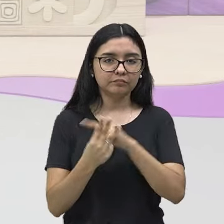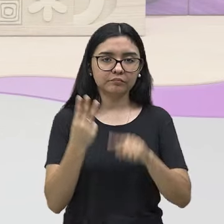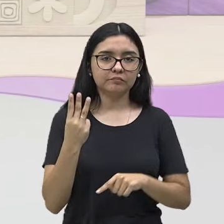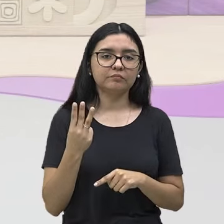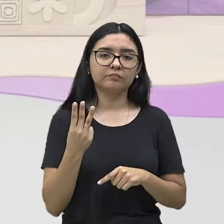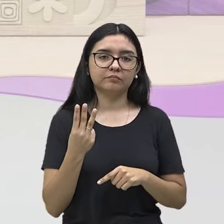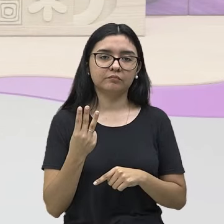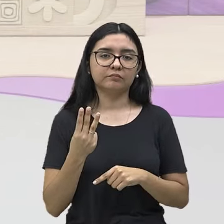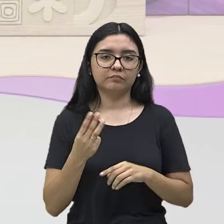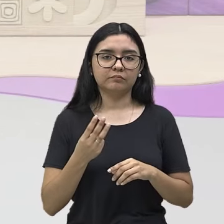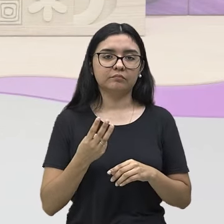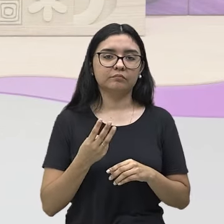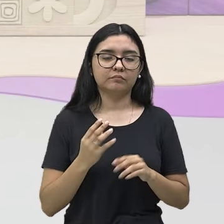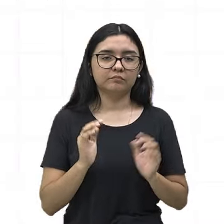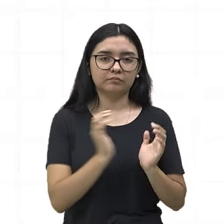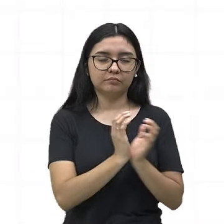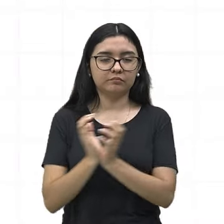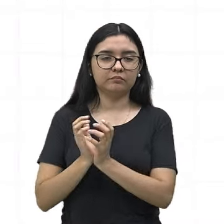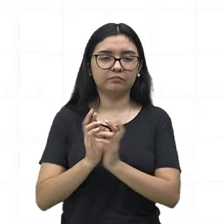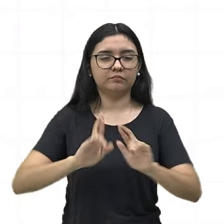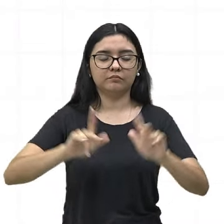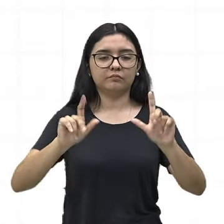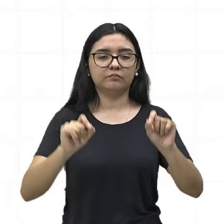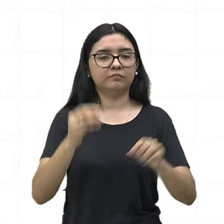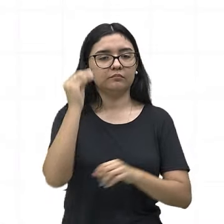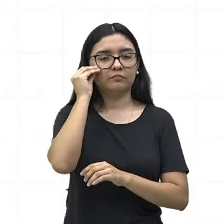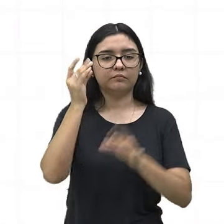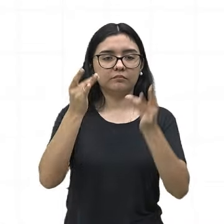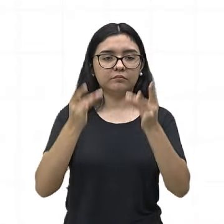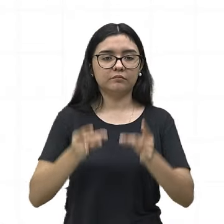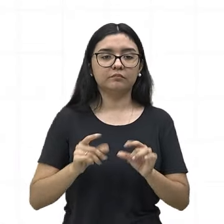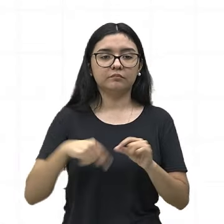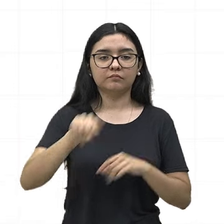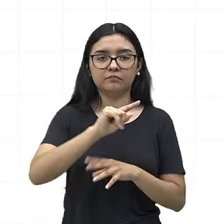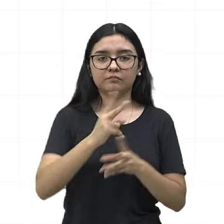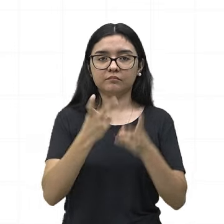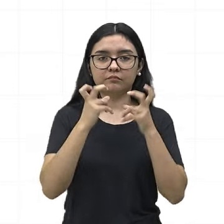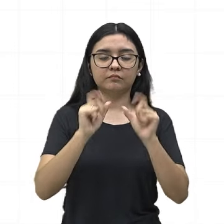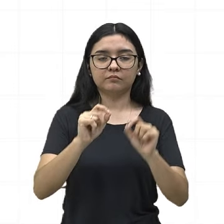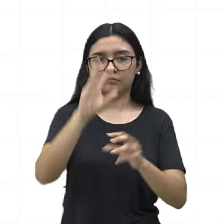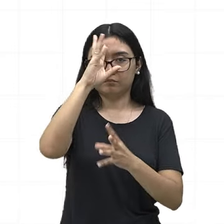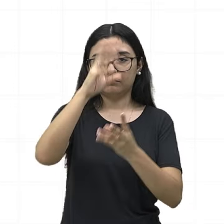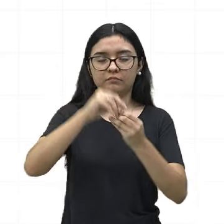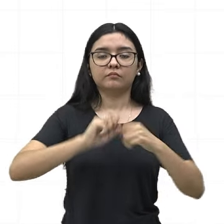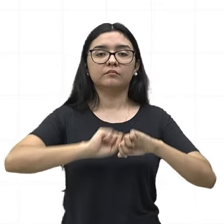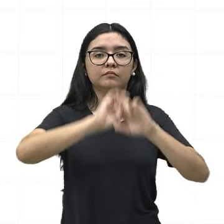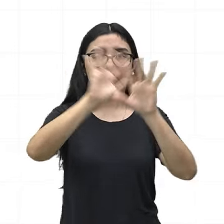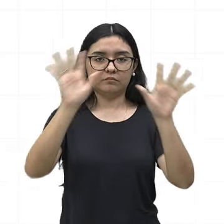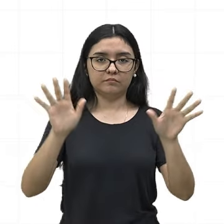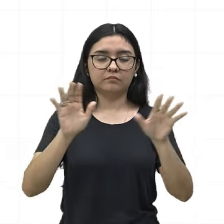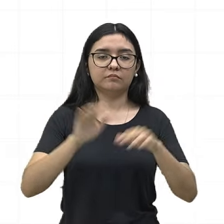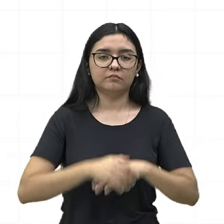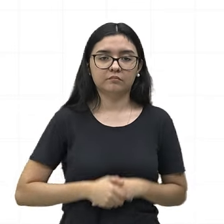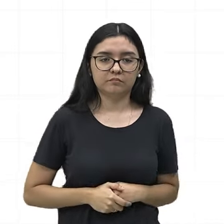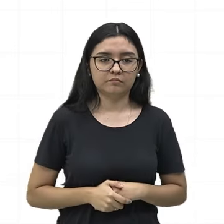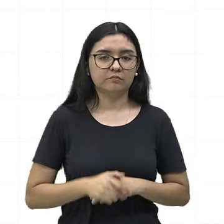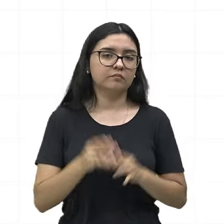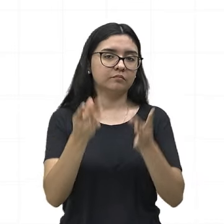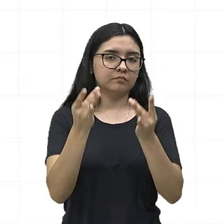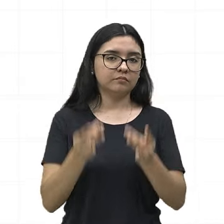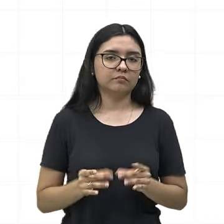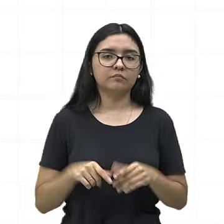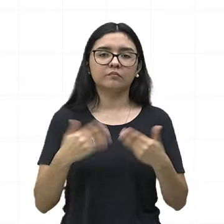maneiras diferentes. Beleza? Vamos acompanhar agora o detalhamento, porque você vai ver melhor, né? Eu vou clarificar melhor aqui para você essa ideia de